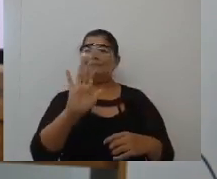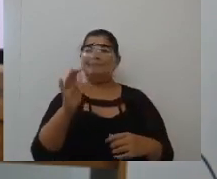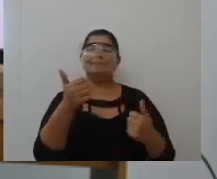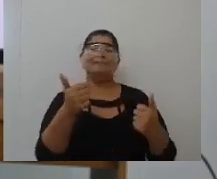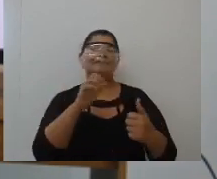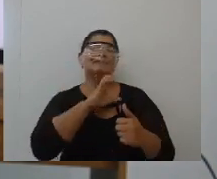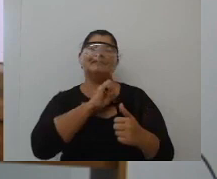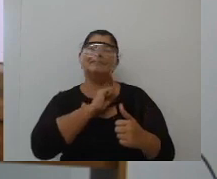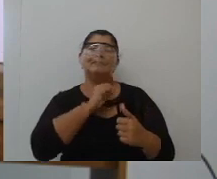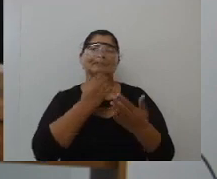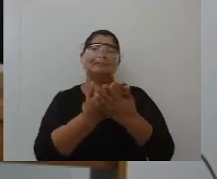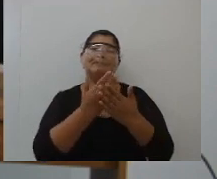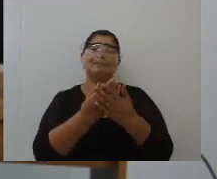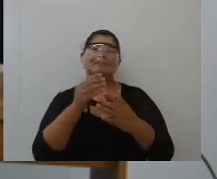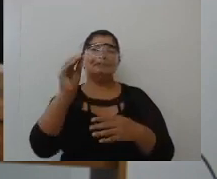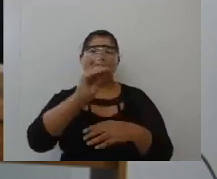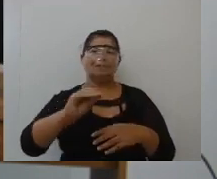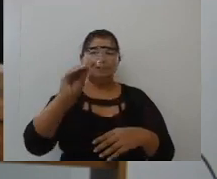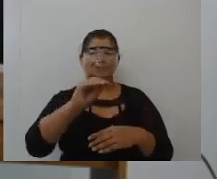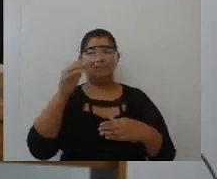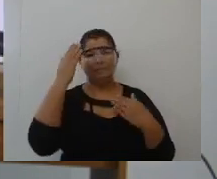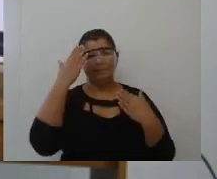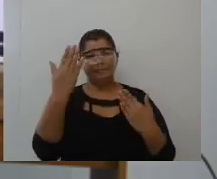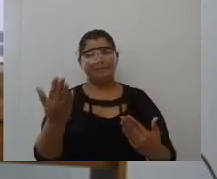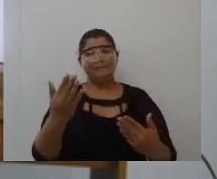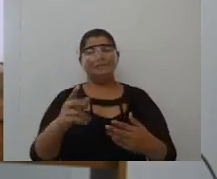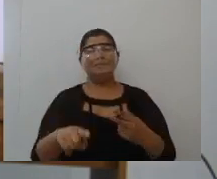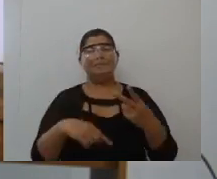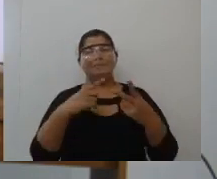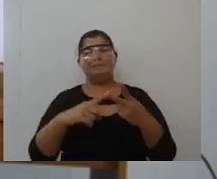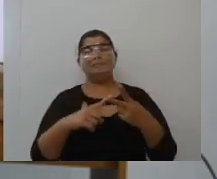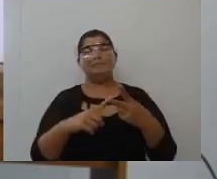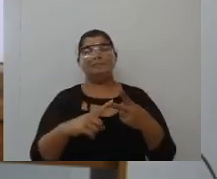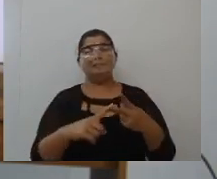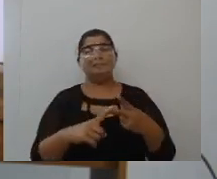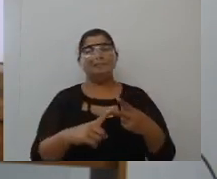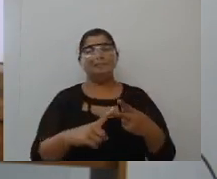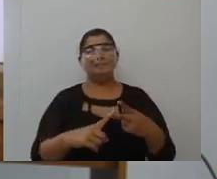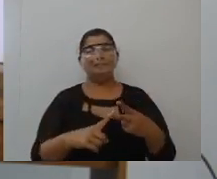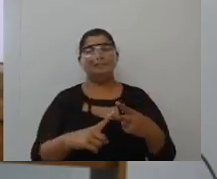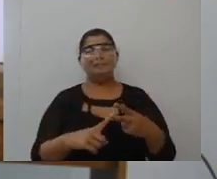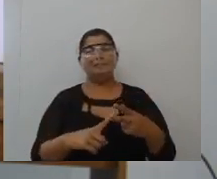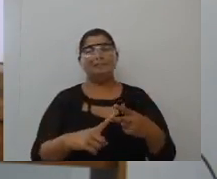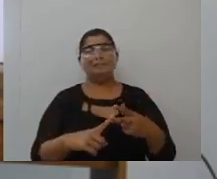aulas. Um cheiro para você, Jéssica, obrigado. Deixa eu ver outra pessoa.